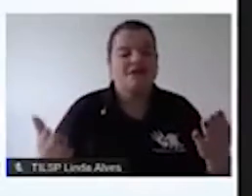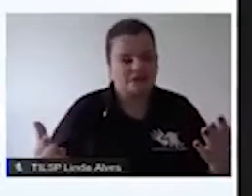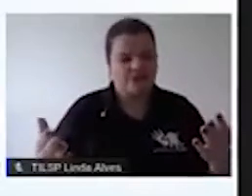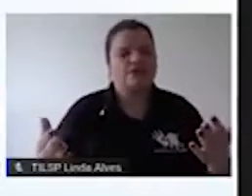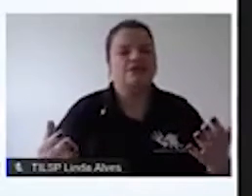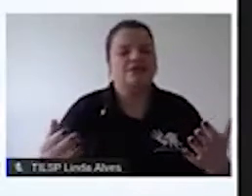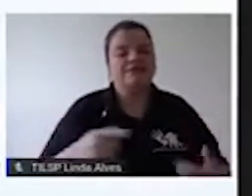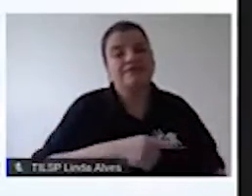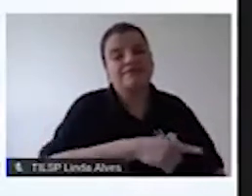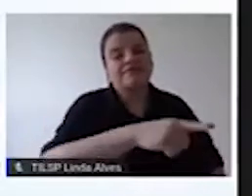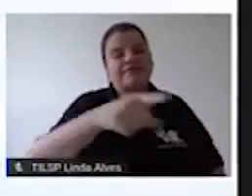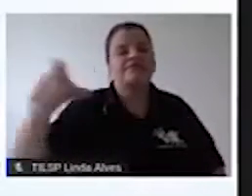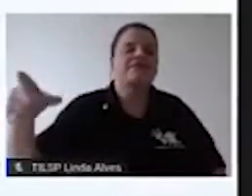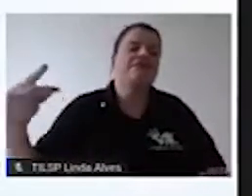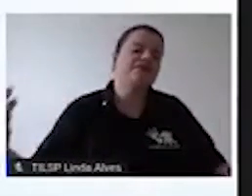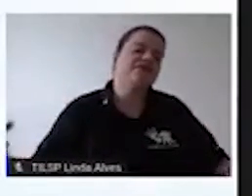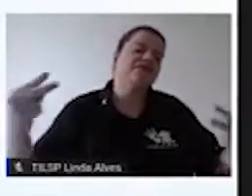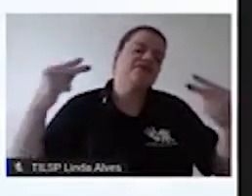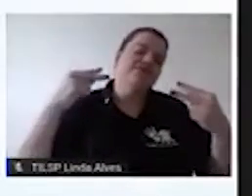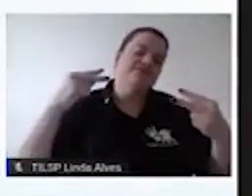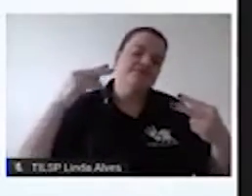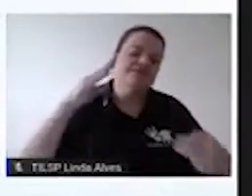as pessoas de maior